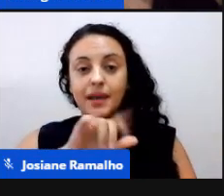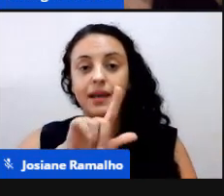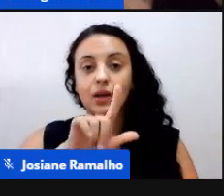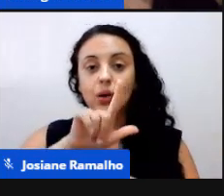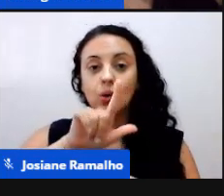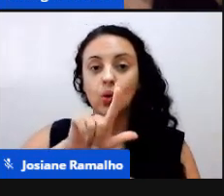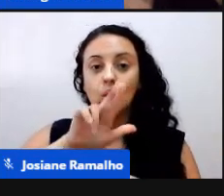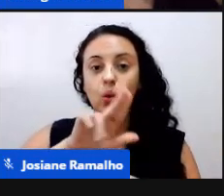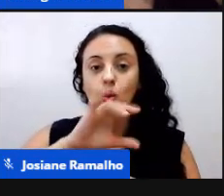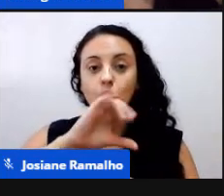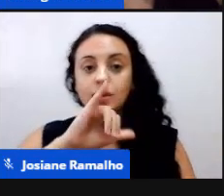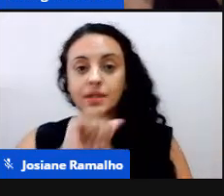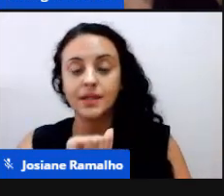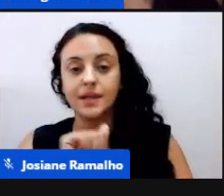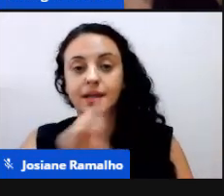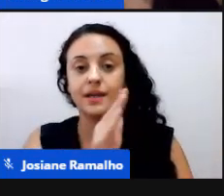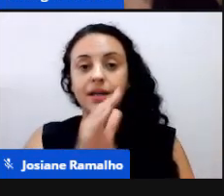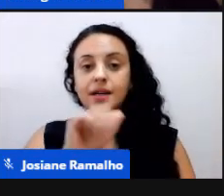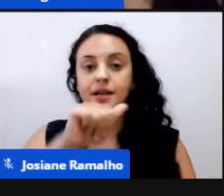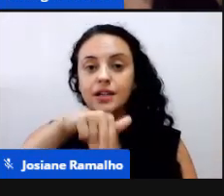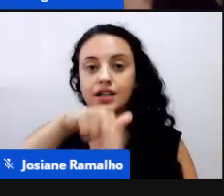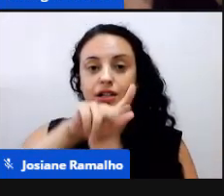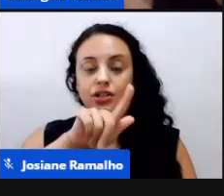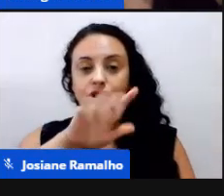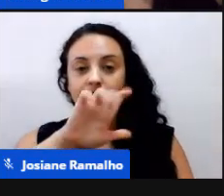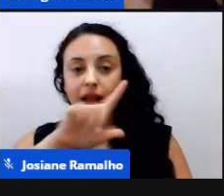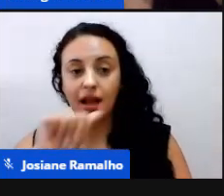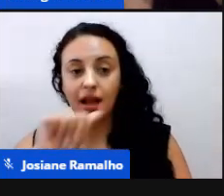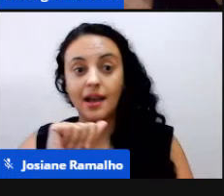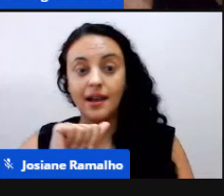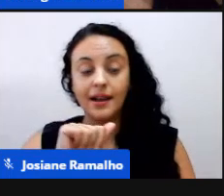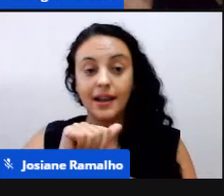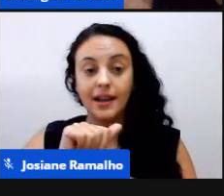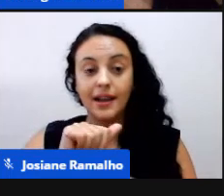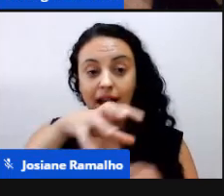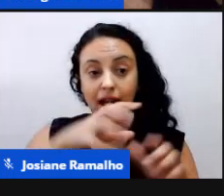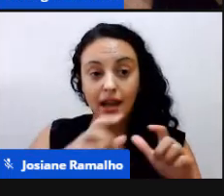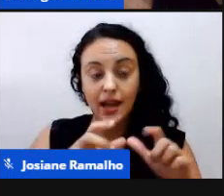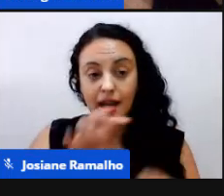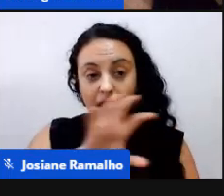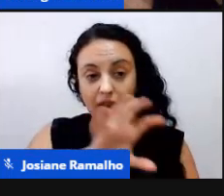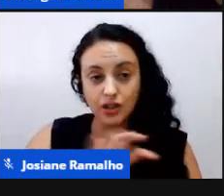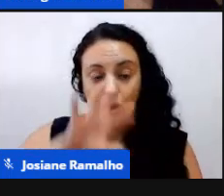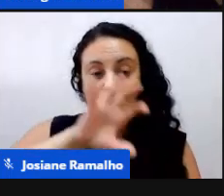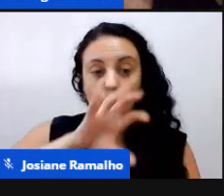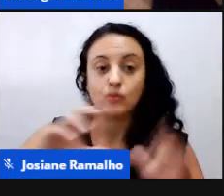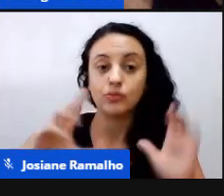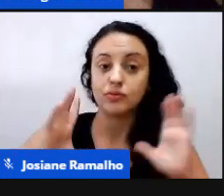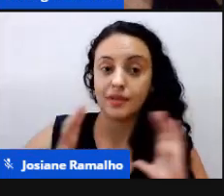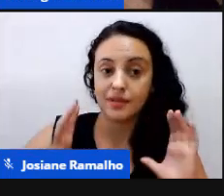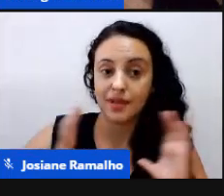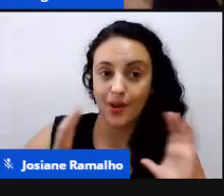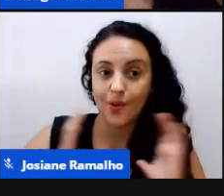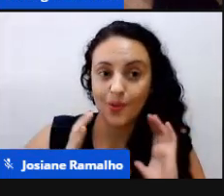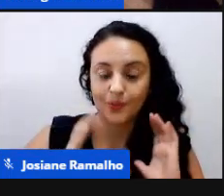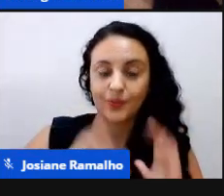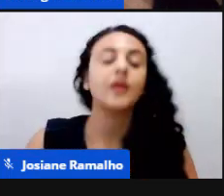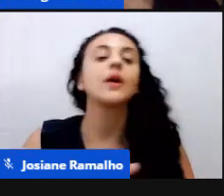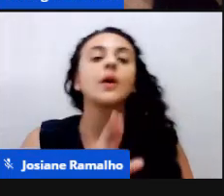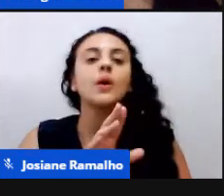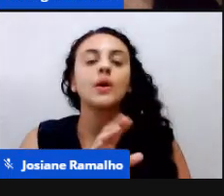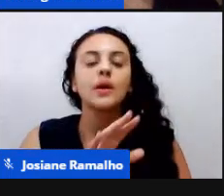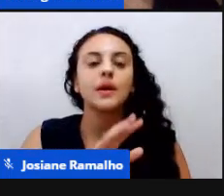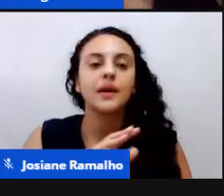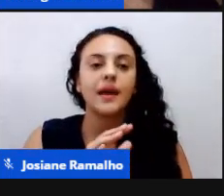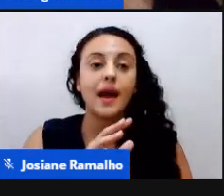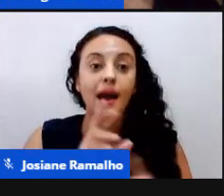região central, tá? E o campo de experiência que ela vai dar ênfase hoje é o eu, o outro e o nós. A apresentando uma atividade de